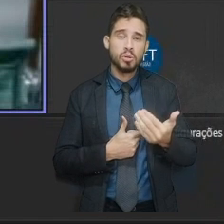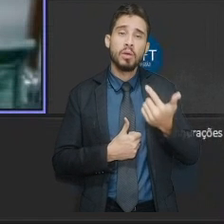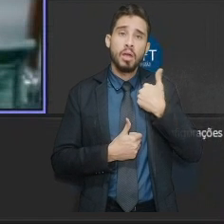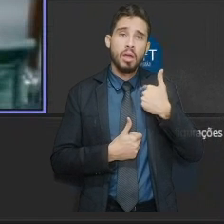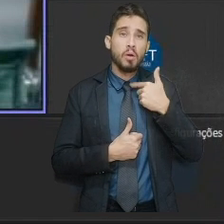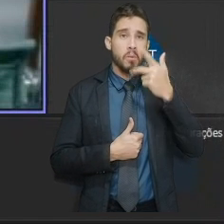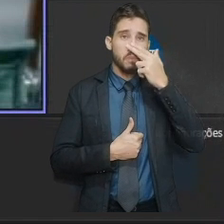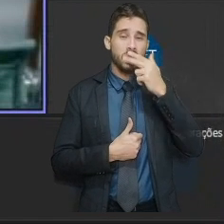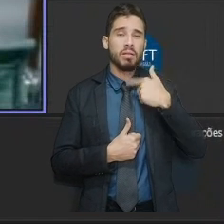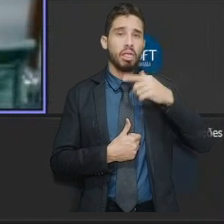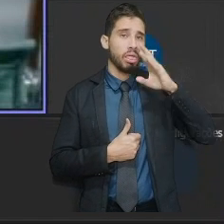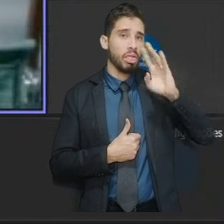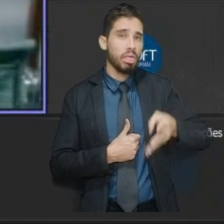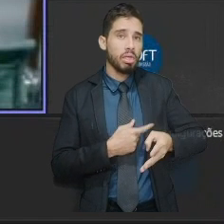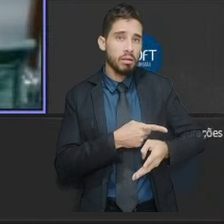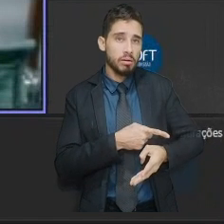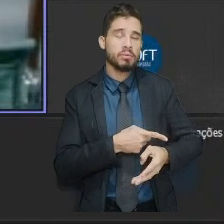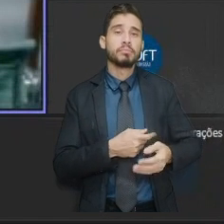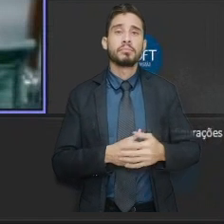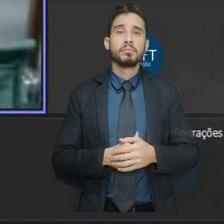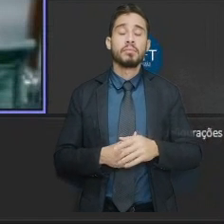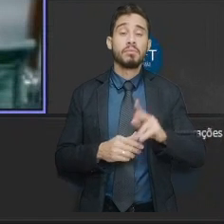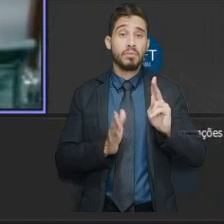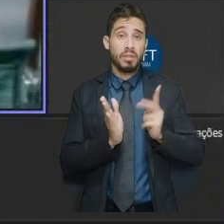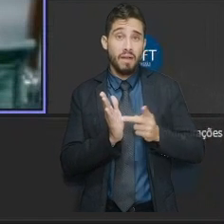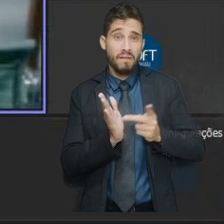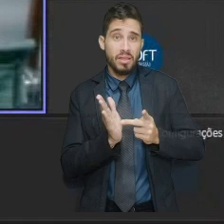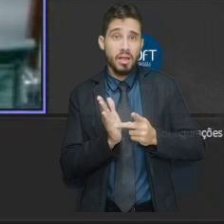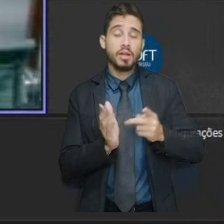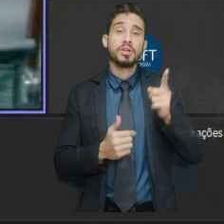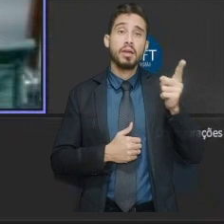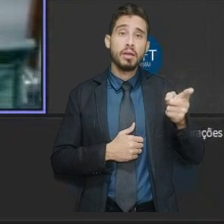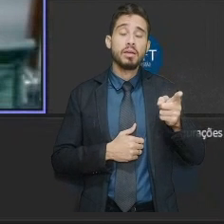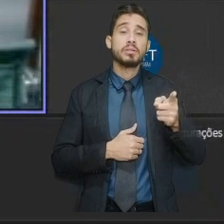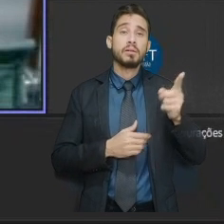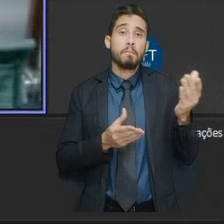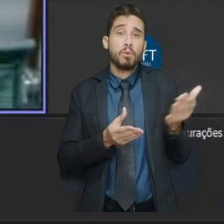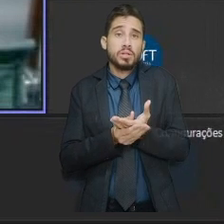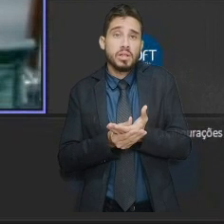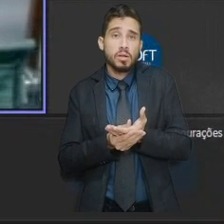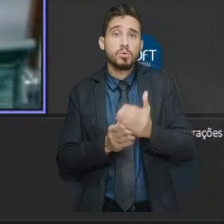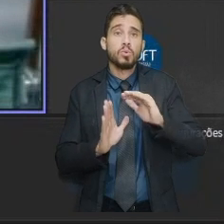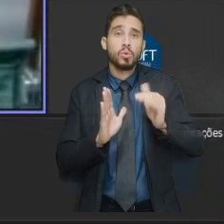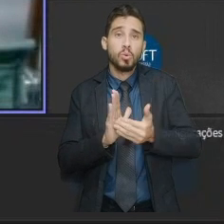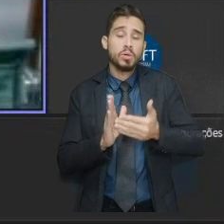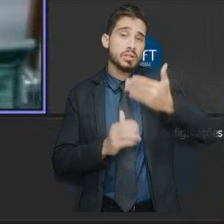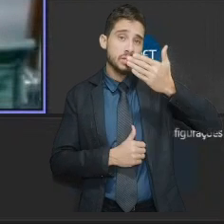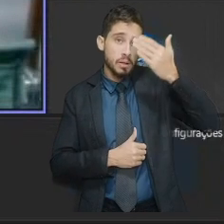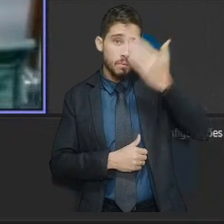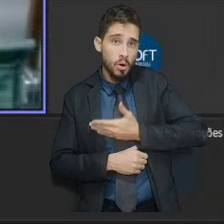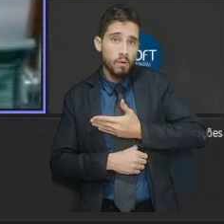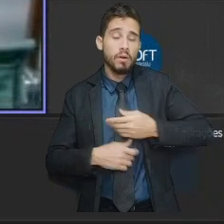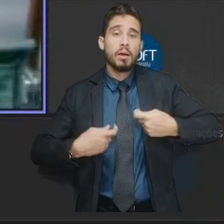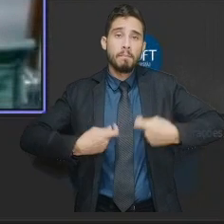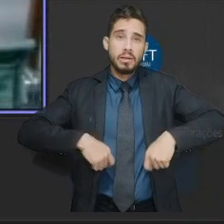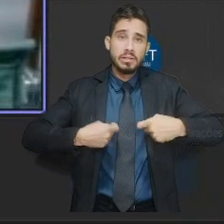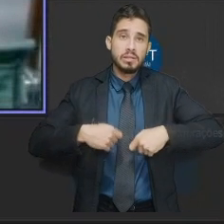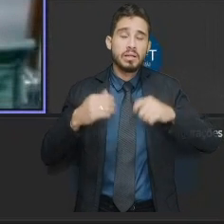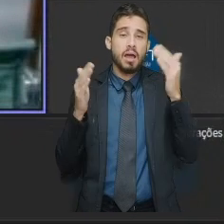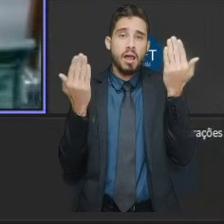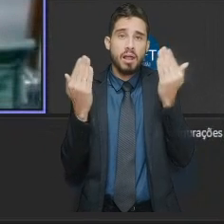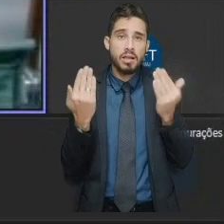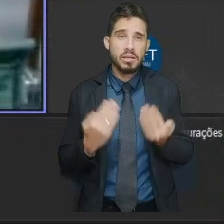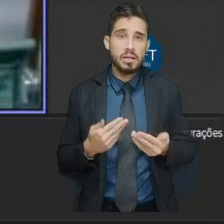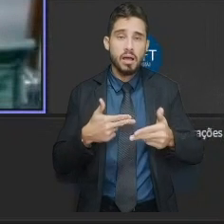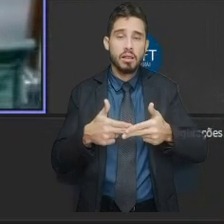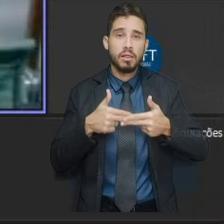pedidos, eu estou praticamente julgando a causa em sede de agravo de instrumento, quando, na verdade, esse processo, todas essas provas têm que